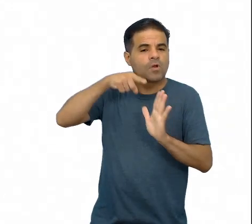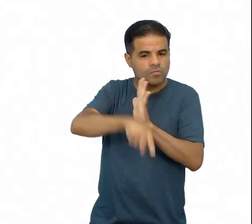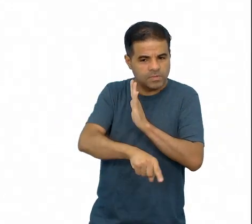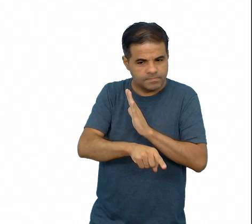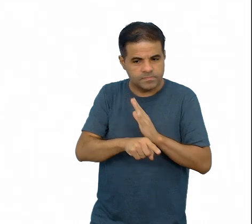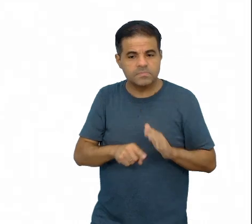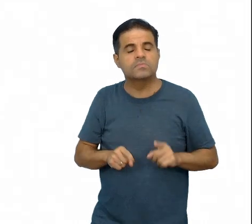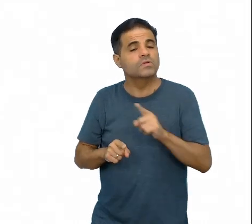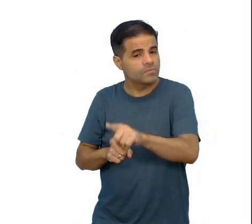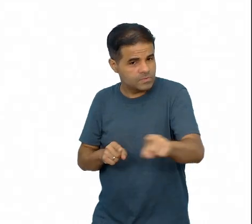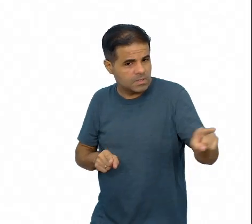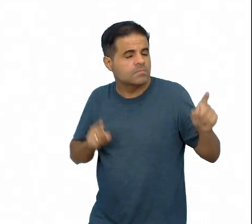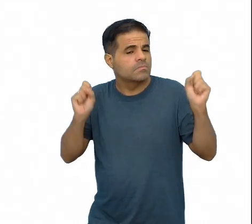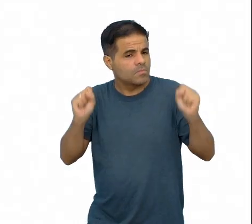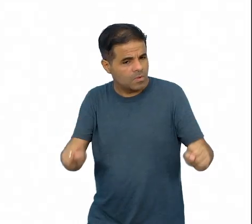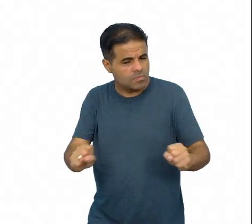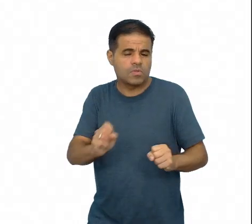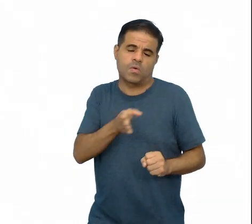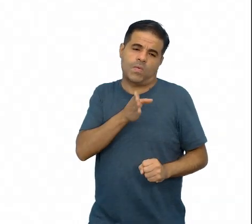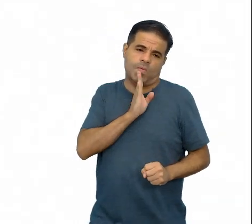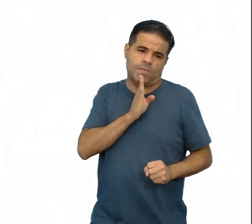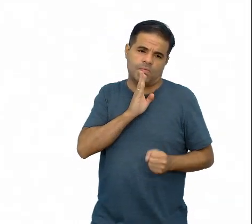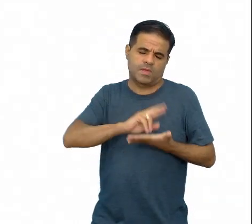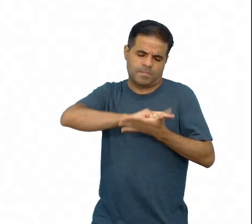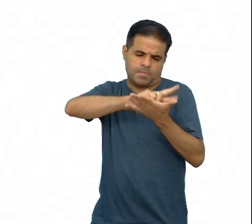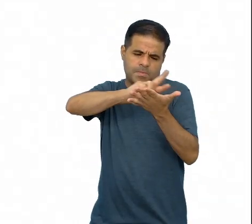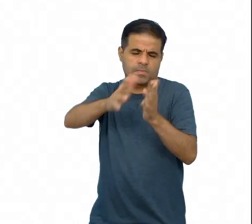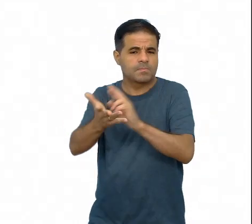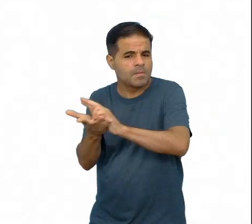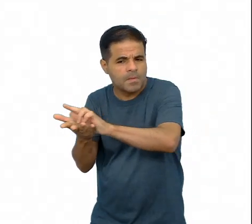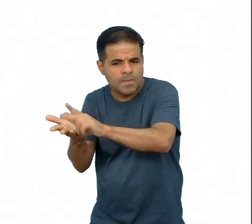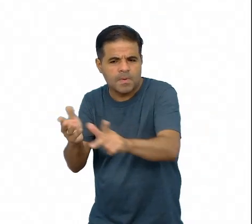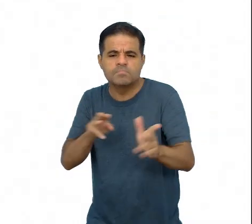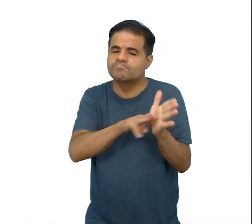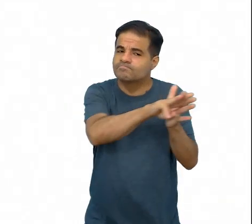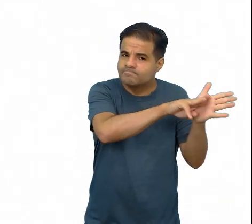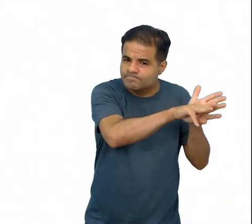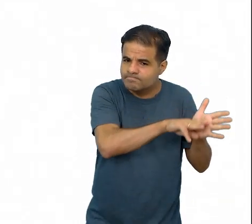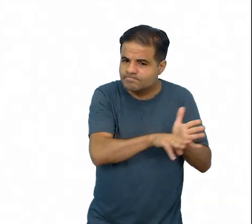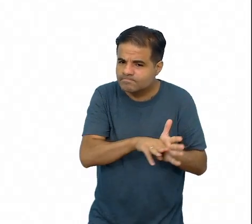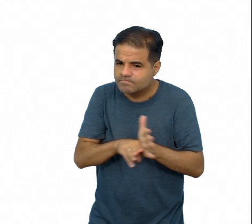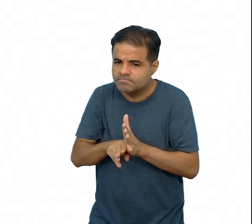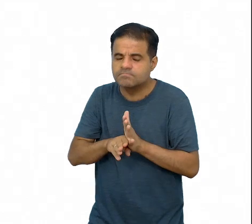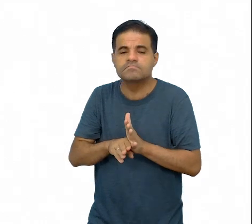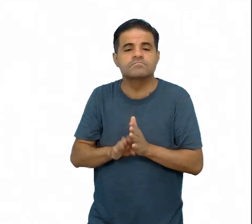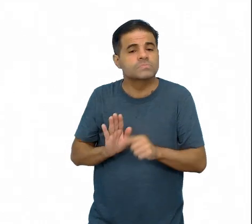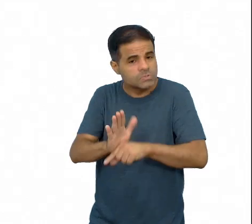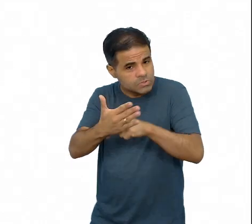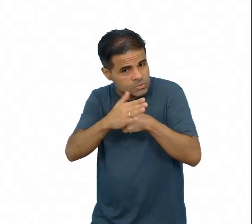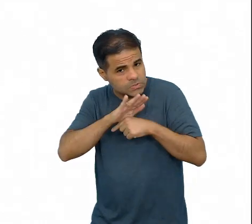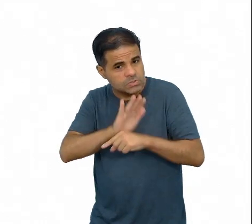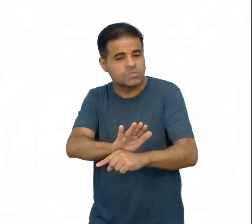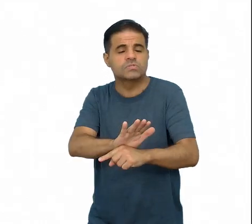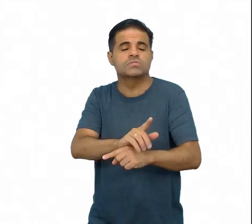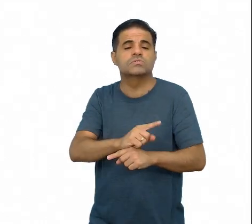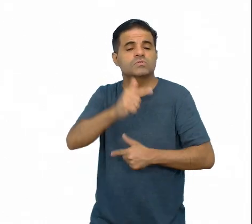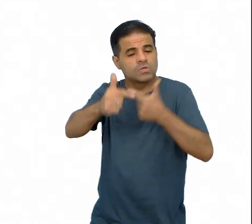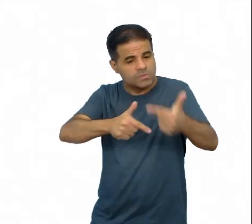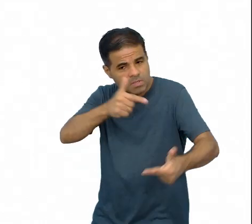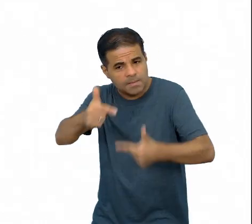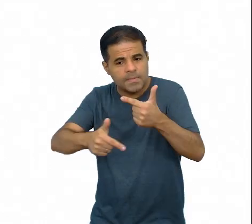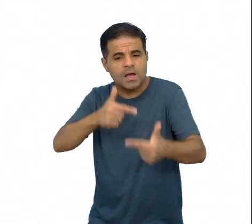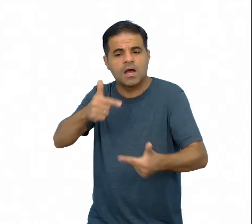aprofundamento, e vocês conhecerem, né, essas diversas metodologias aí para auxiliar no trabalho